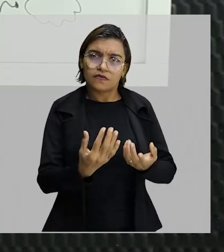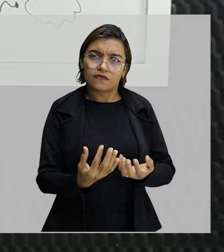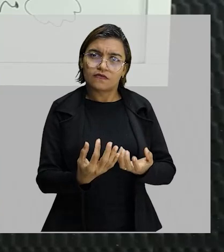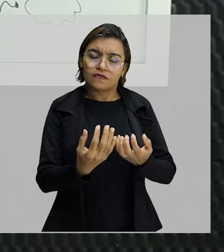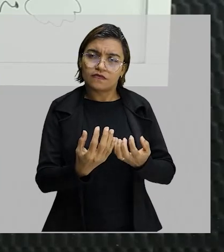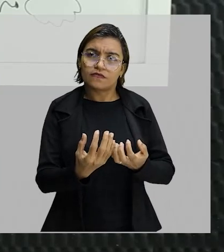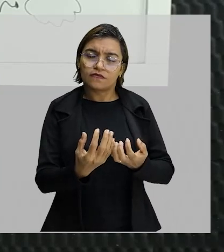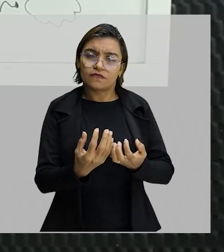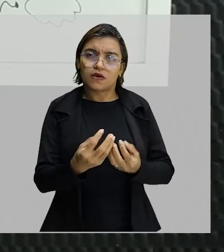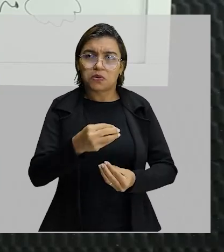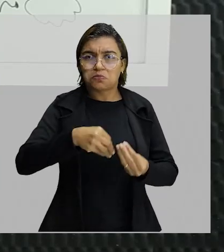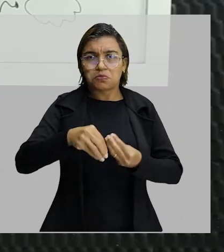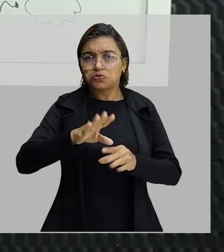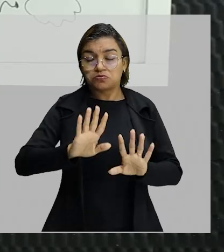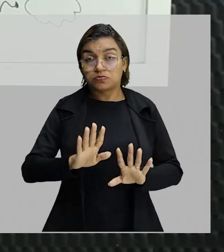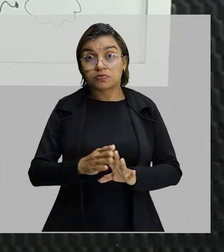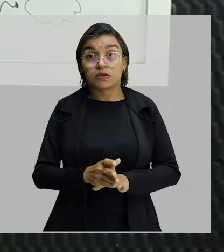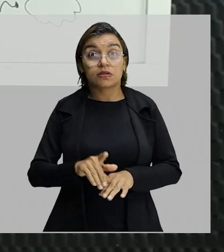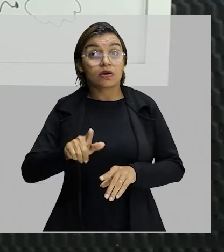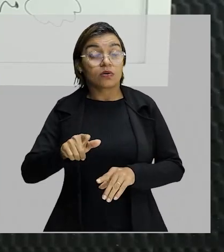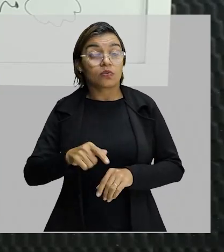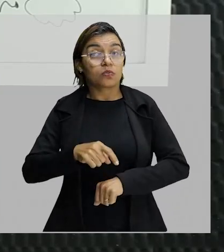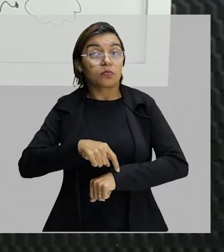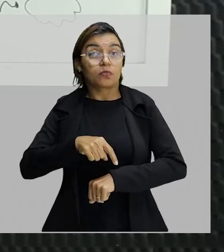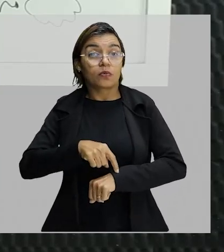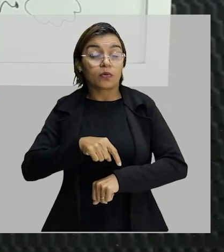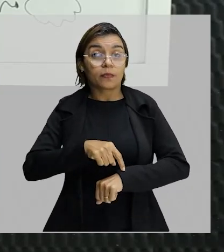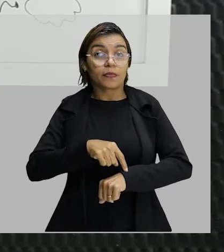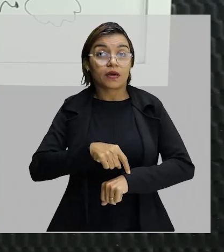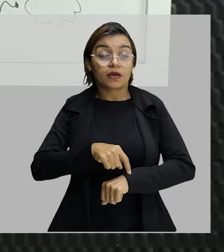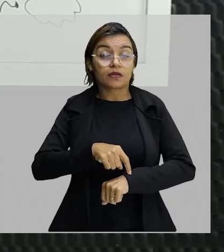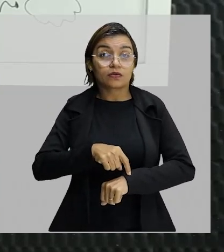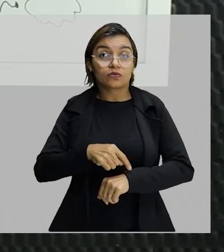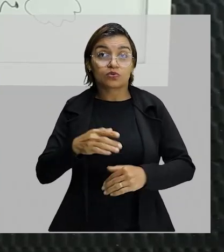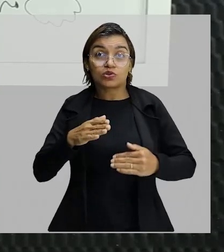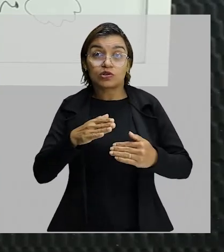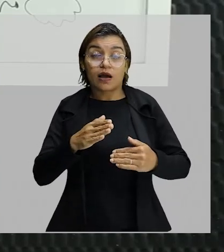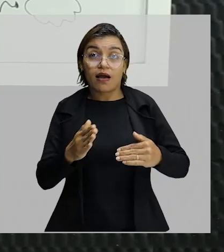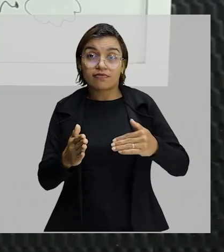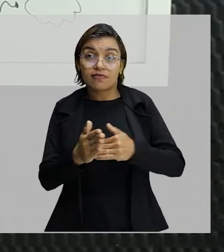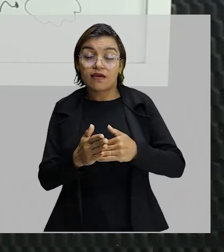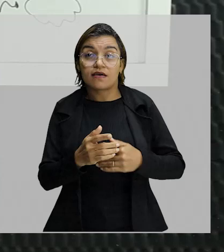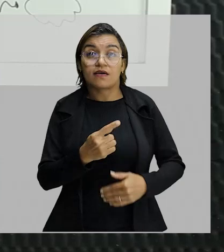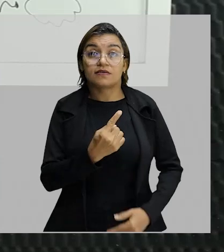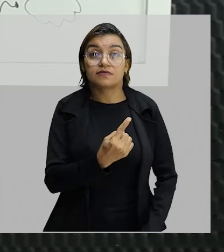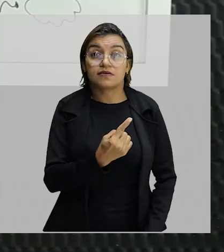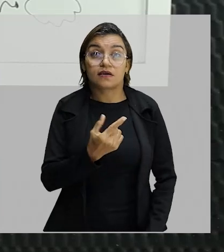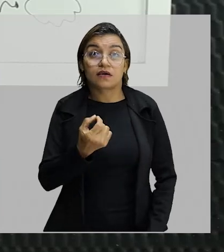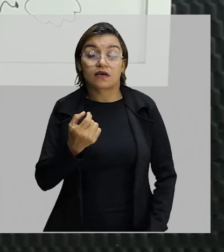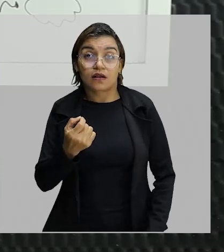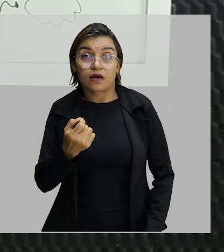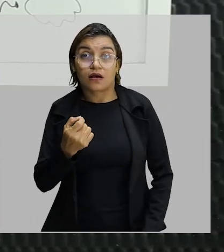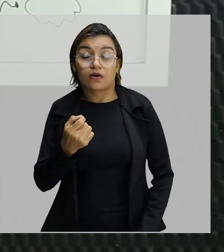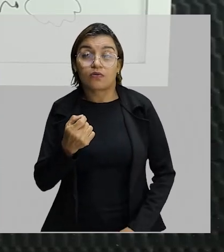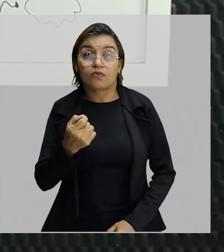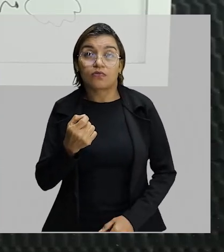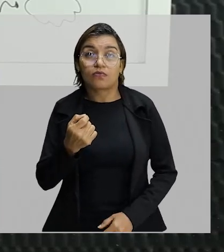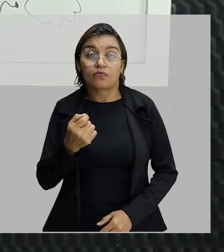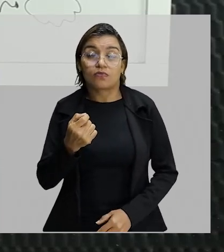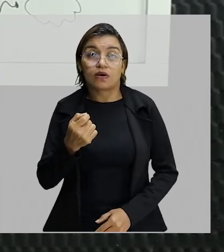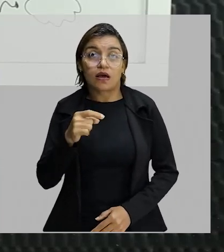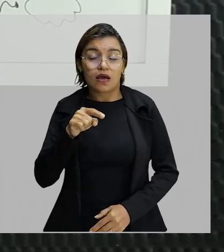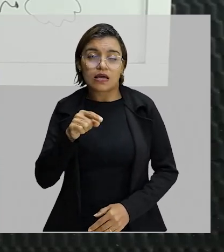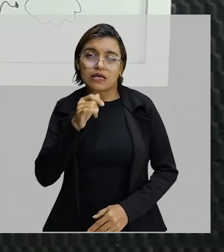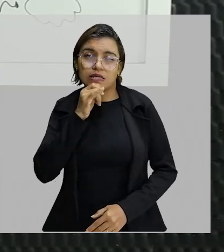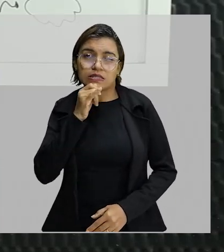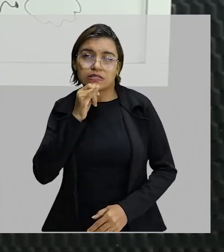né? De uma mistura qualquer. No momento em que está a 100 graus, né? Que está fervendo, você pode diminuir lá, não é,